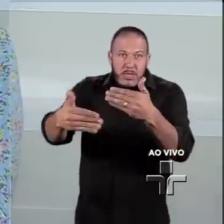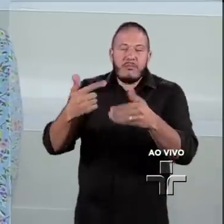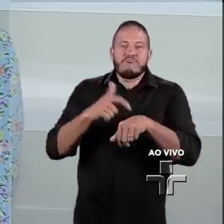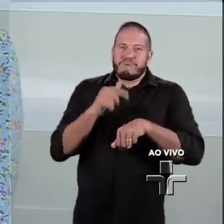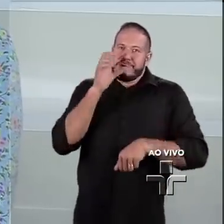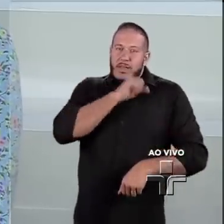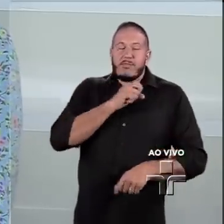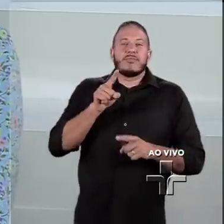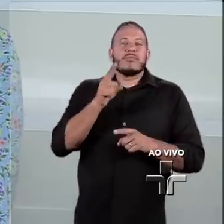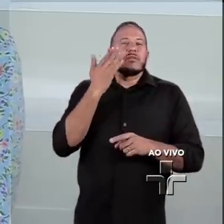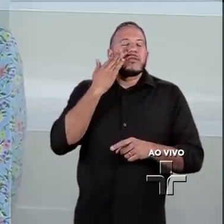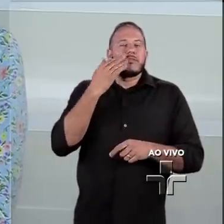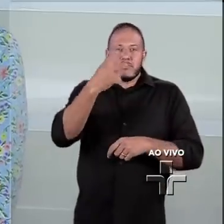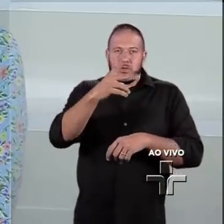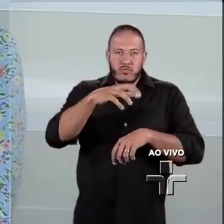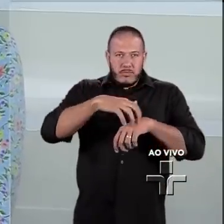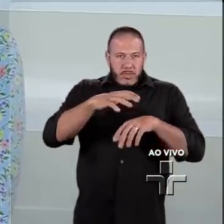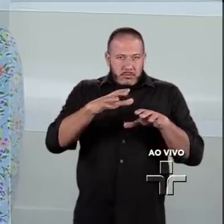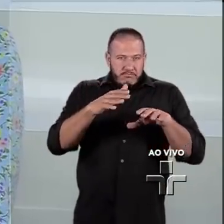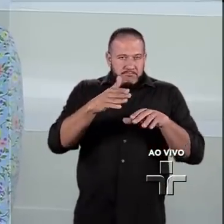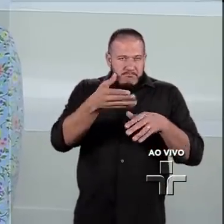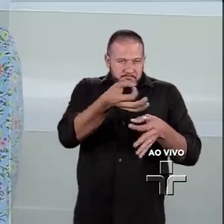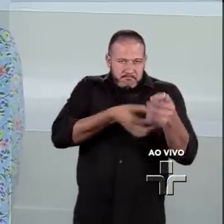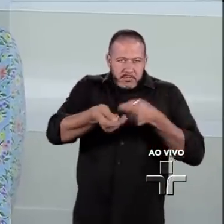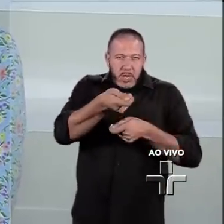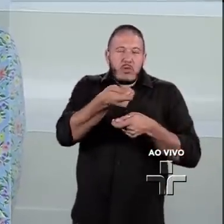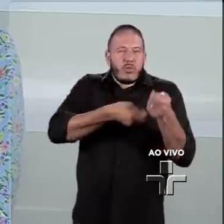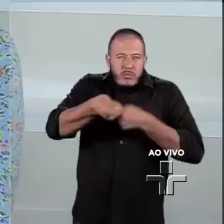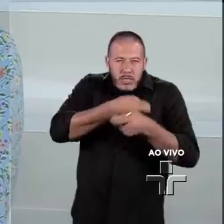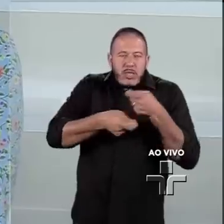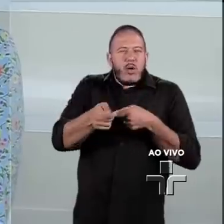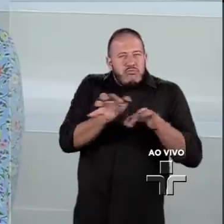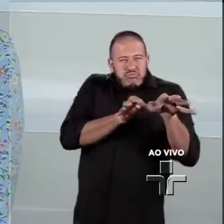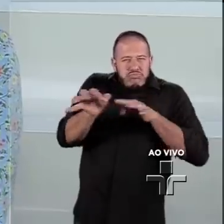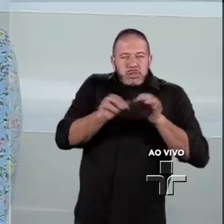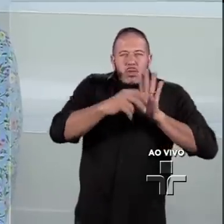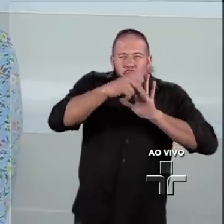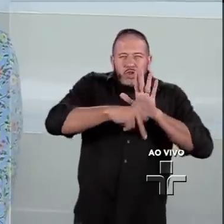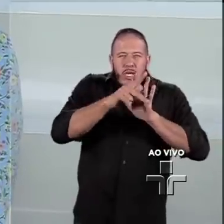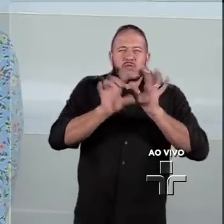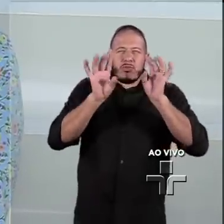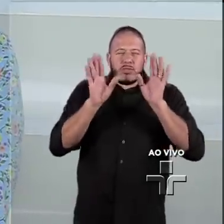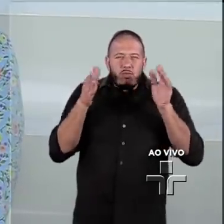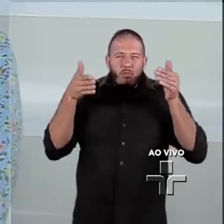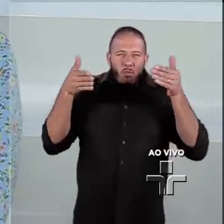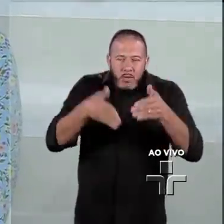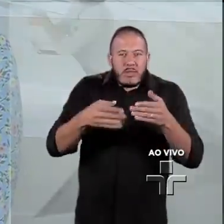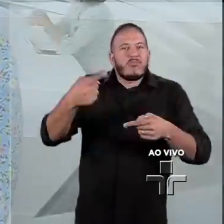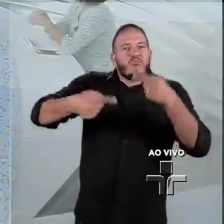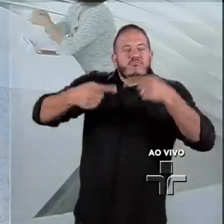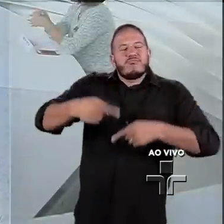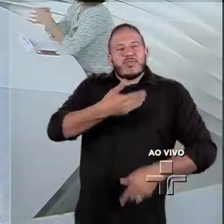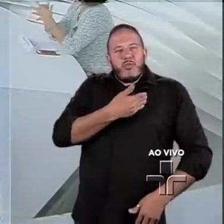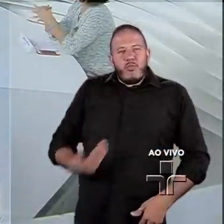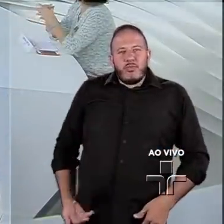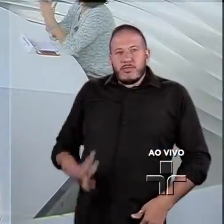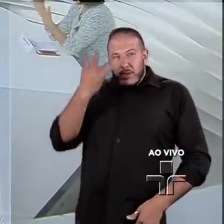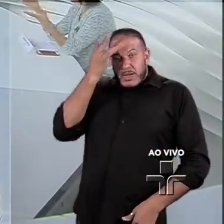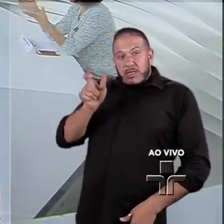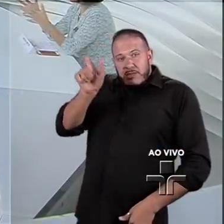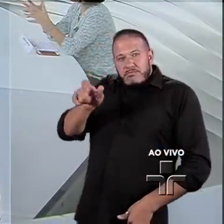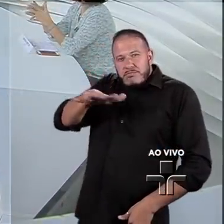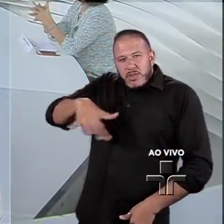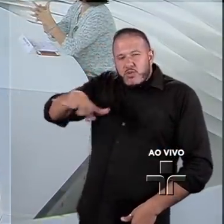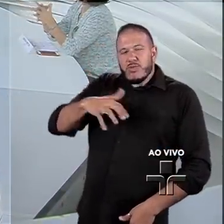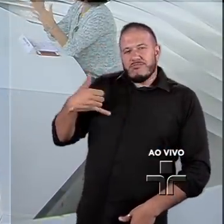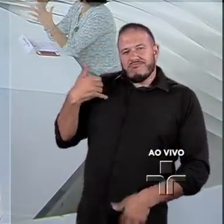Queria saber se a sua administração tem projetos específicos para políticas públicas para essas pessoas, para